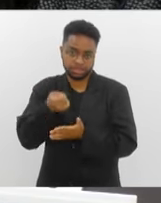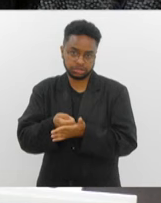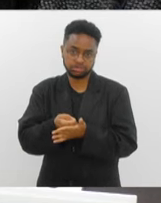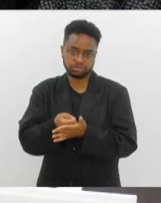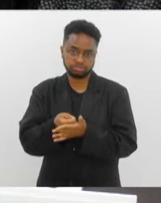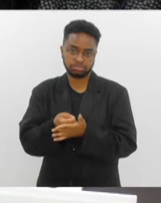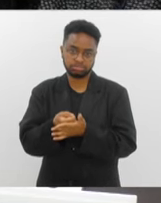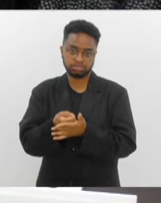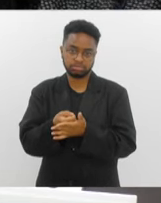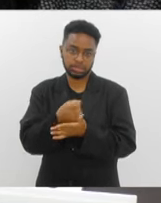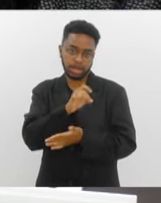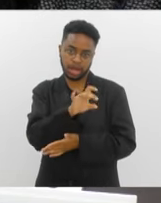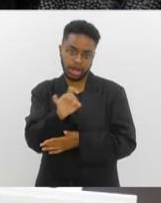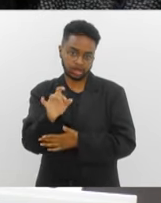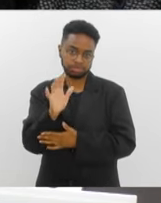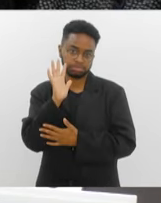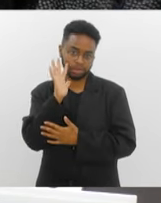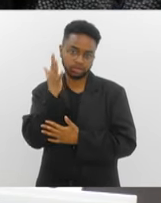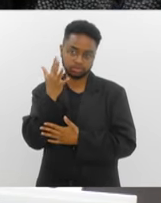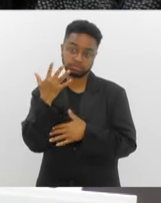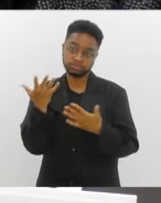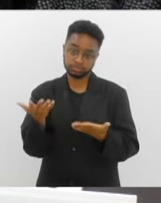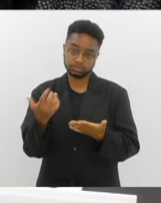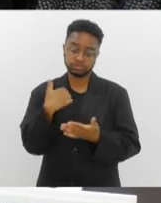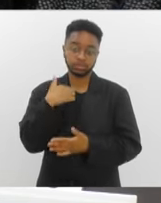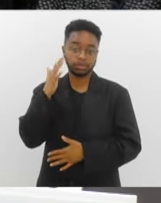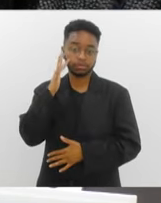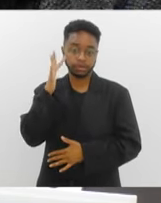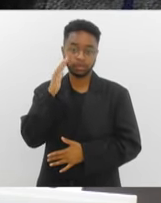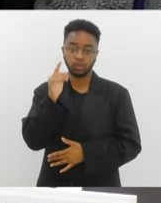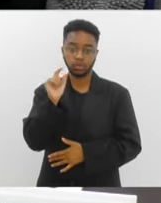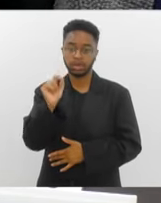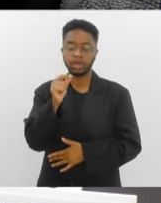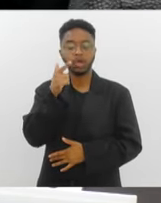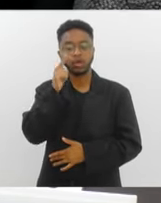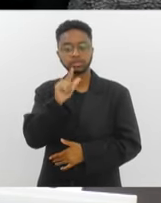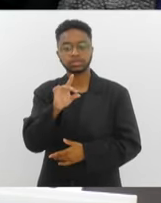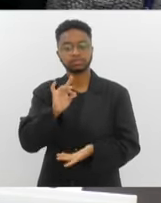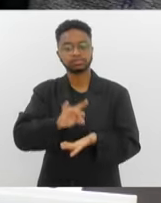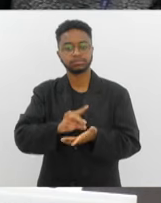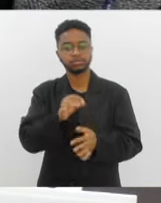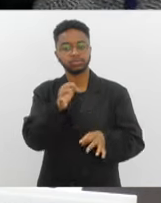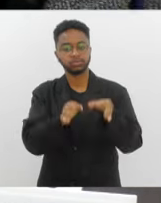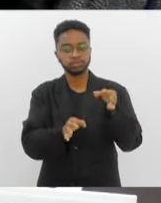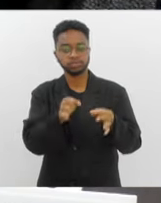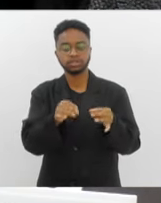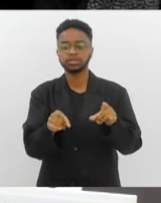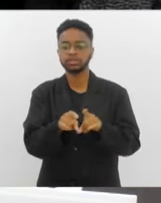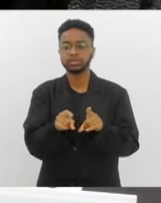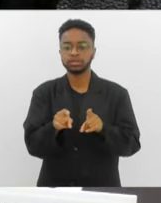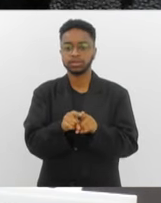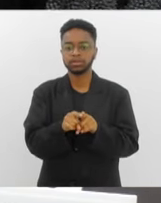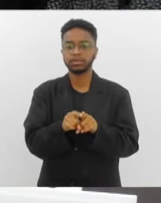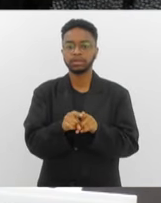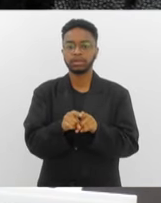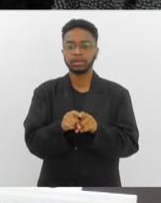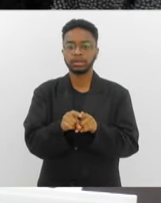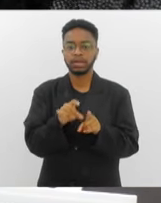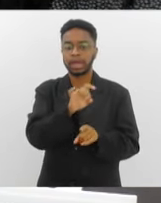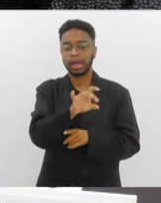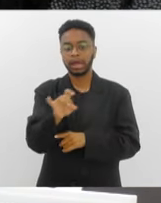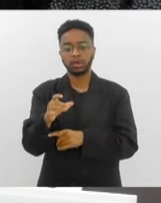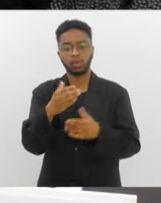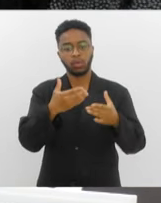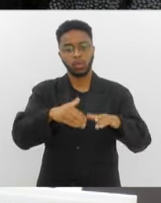caso. Então, assim, penso eu, será possível a gente promover a real justiça e se estabelecer a cada concurso o